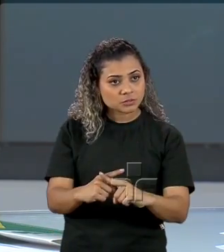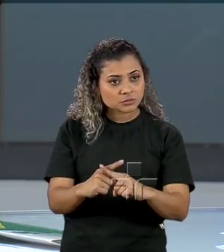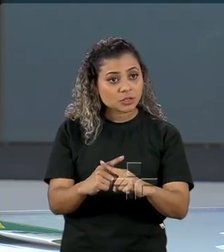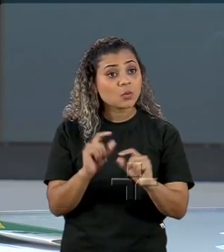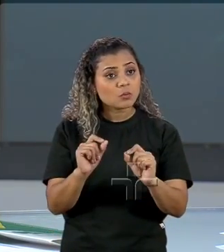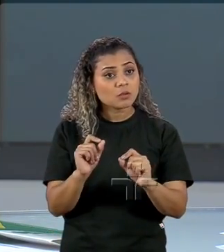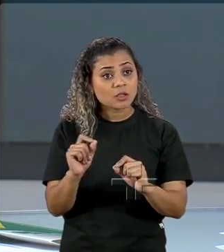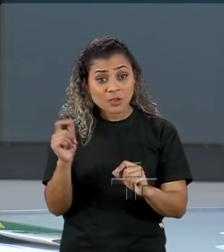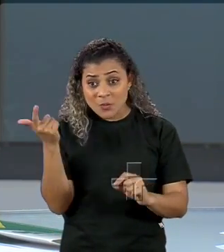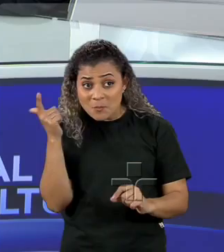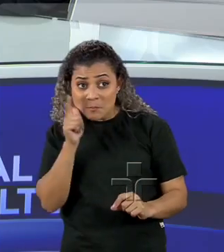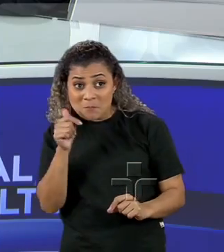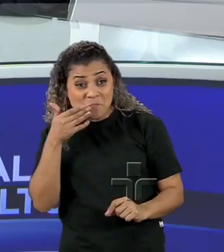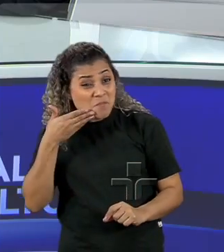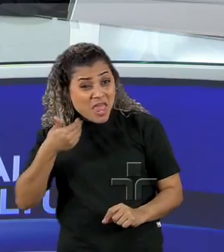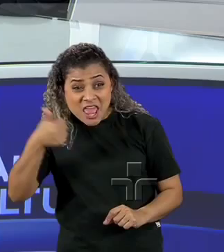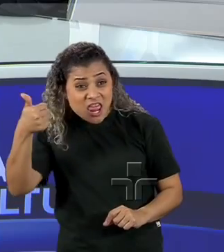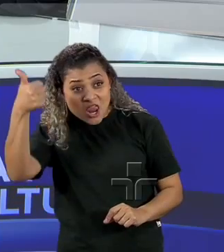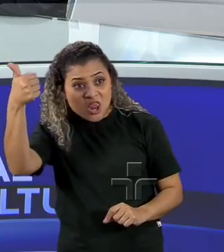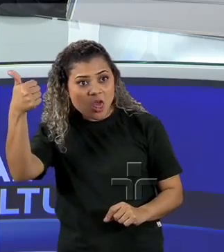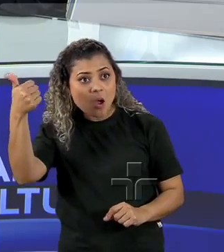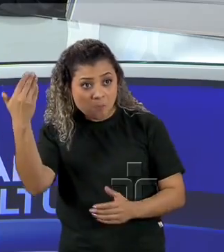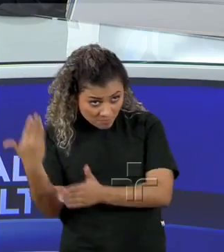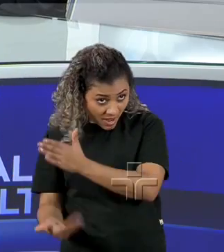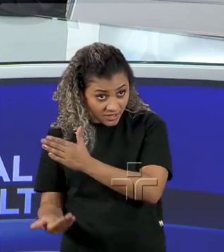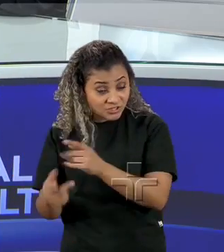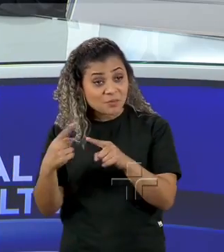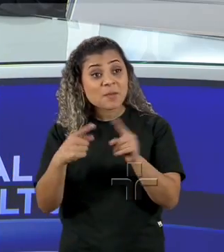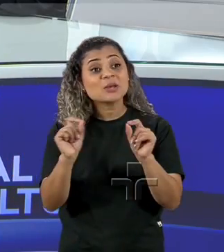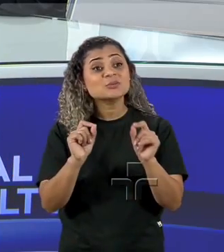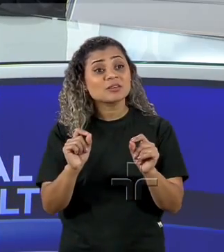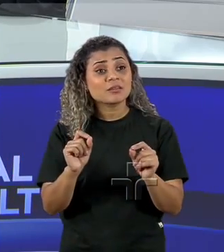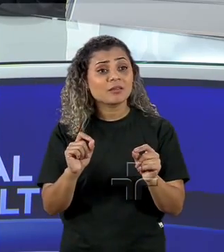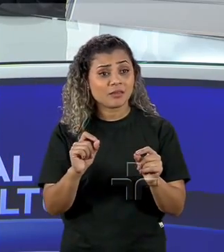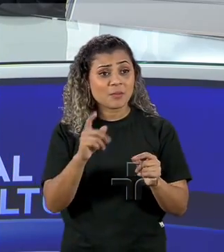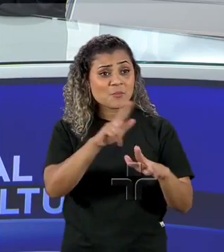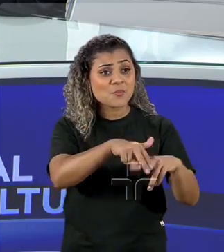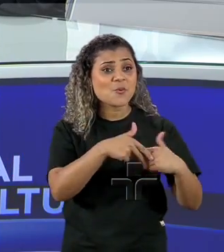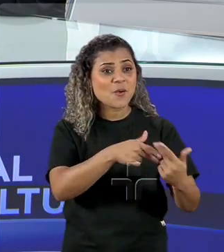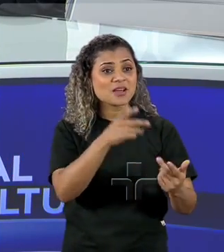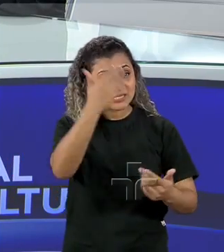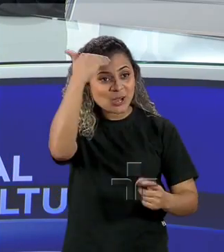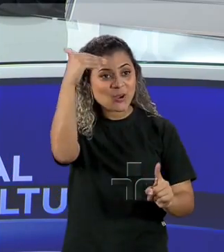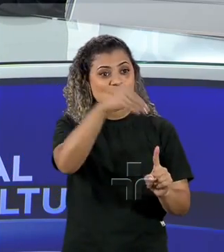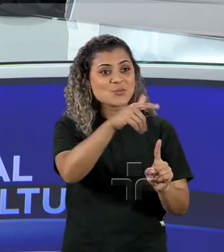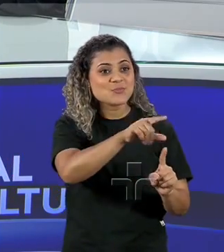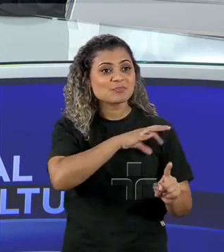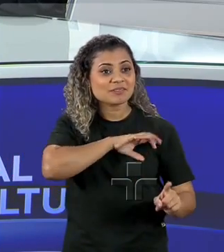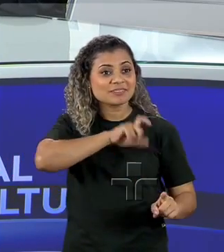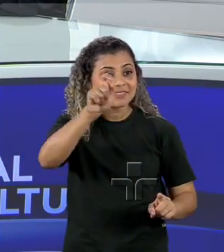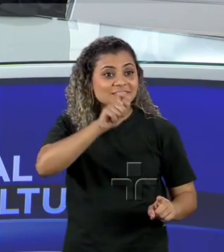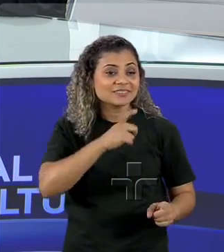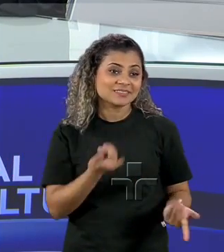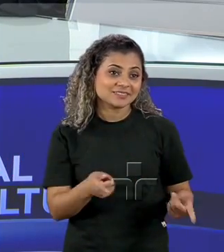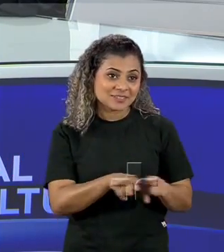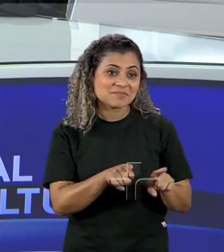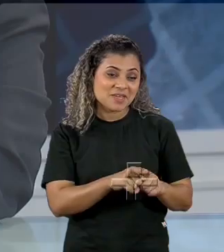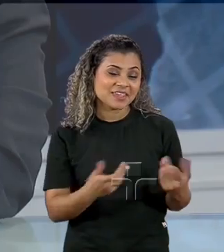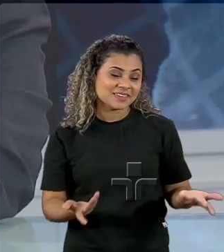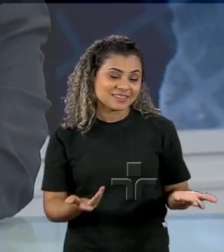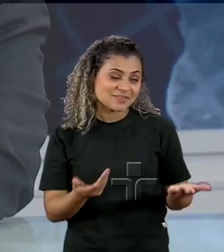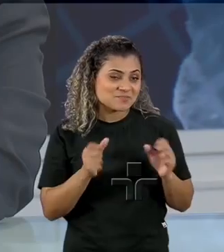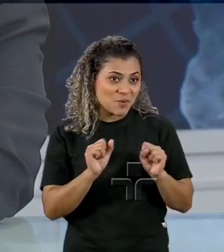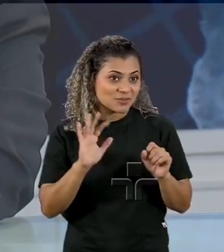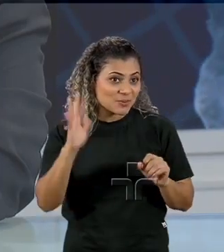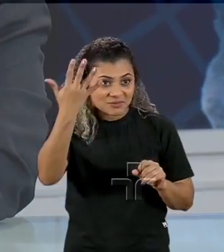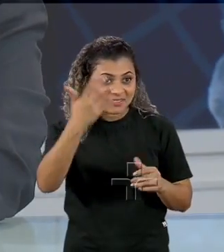pode perder. Basta o árbitro errar. Essa é a nossa crença amanhã. Que o melhor pode perder. Né? Diz assim,